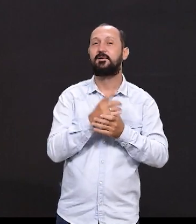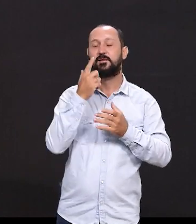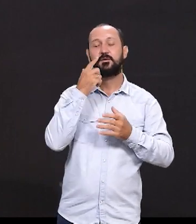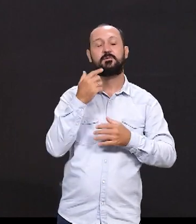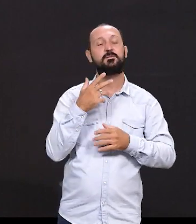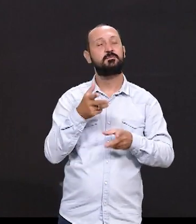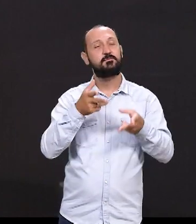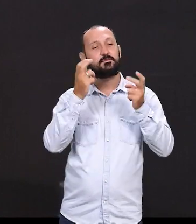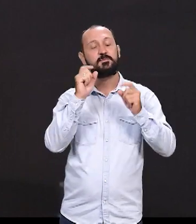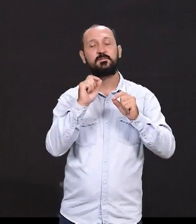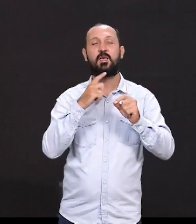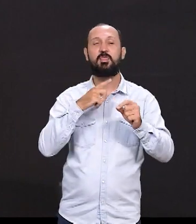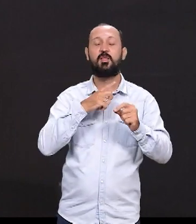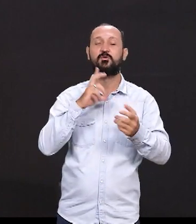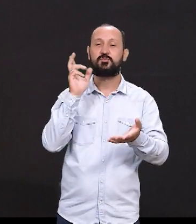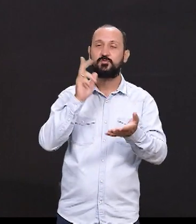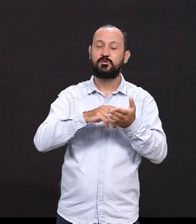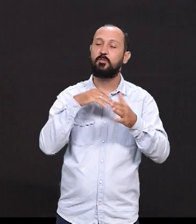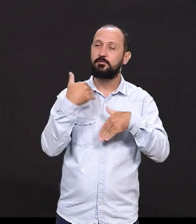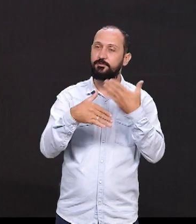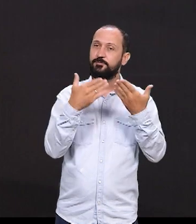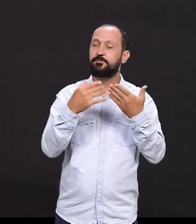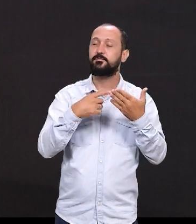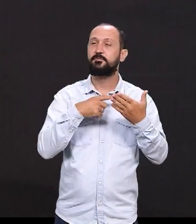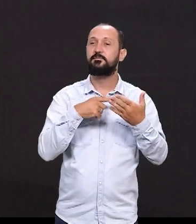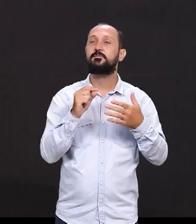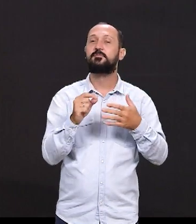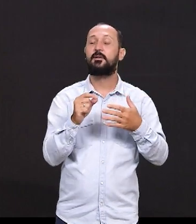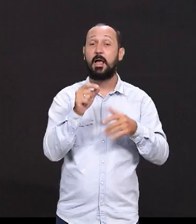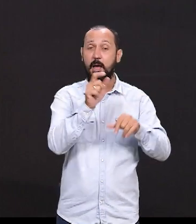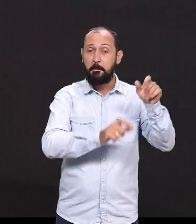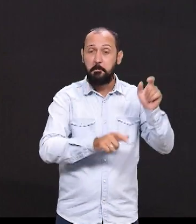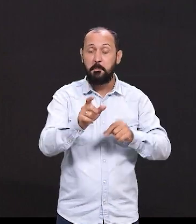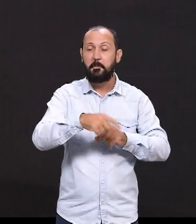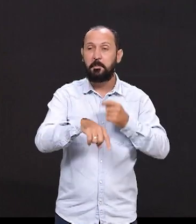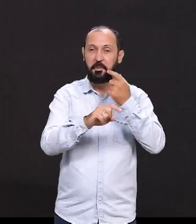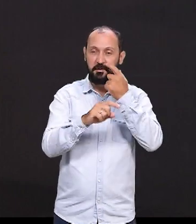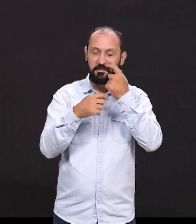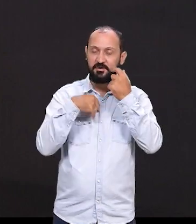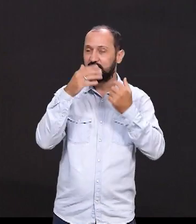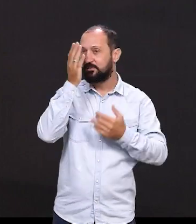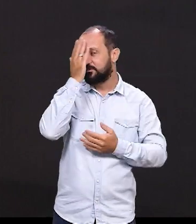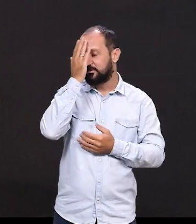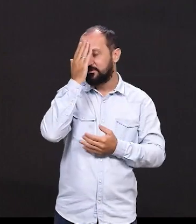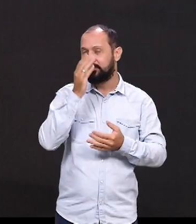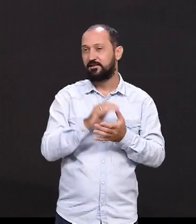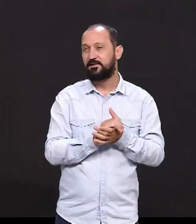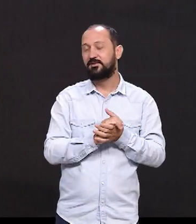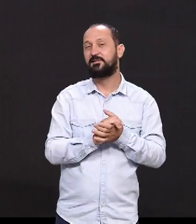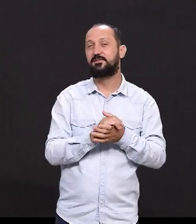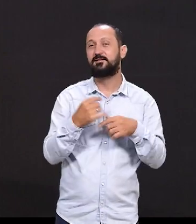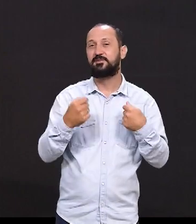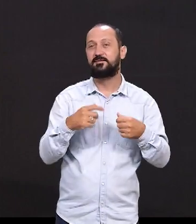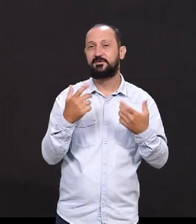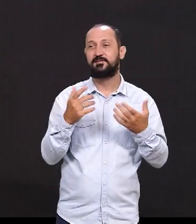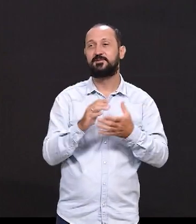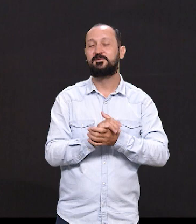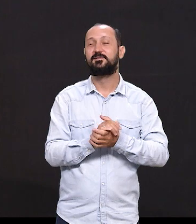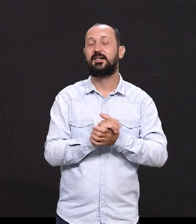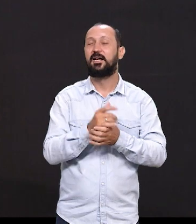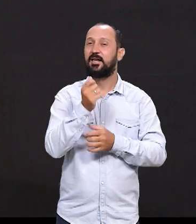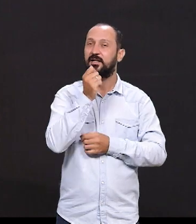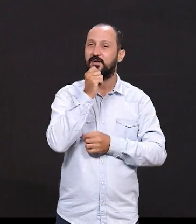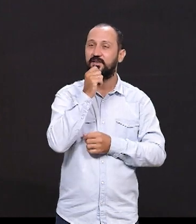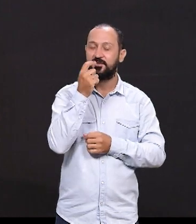muito as campanhas ajudaram muito também estão ajudando então a gente nota que avançou sim um pouco a gente nota que tem mais pessoas que estão